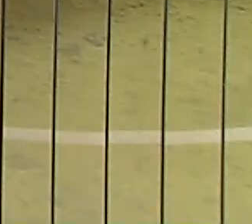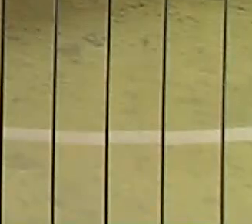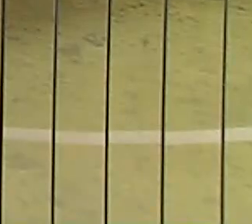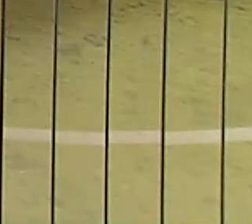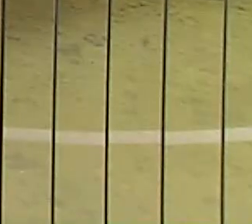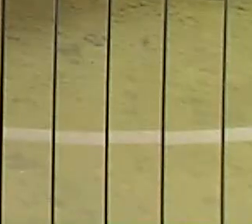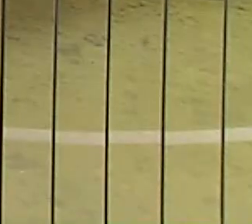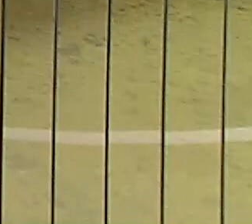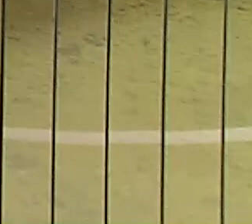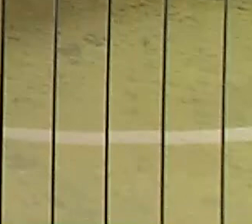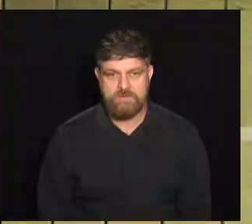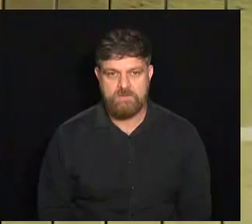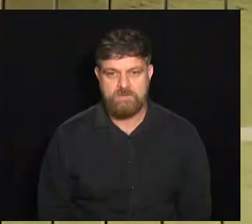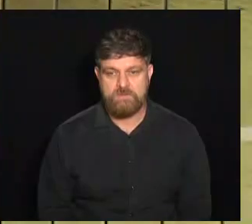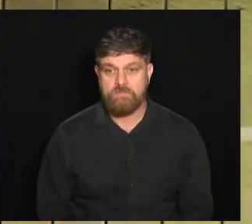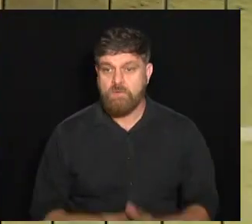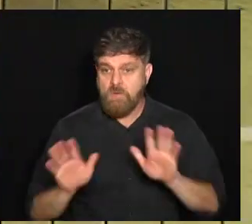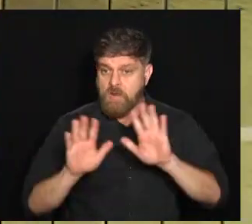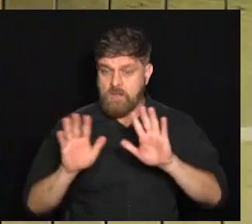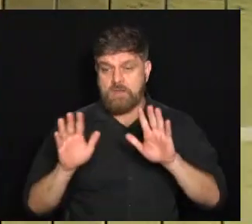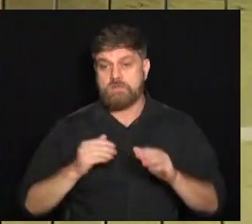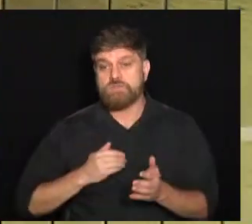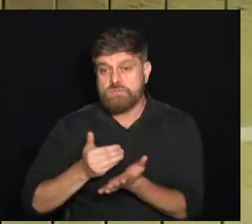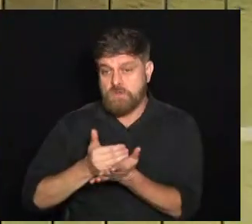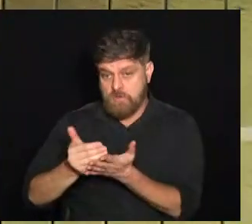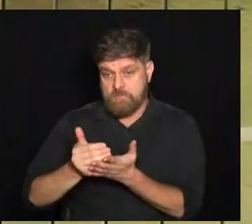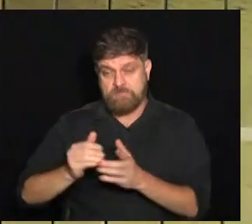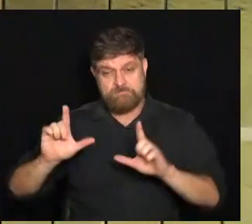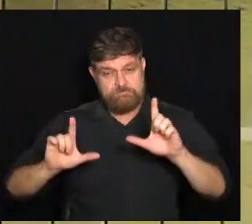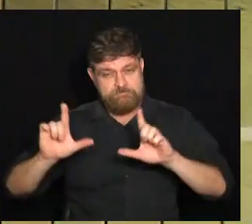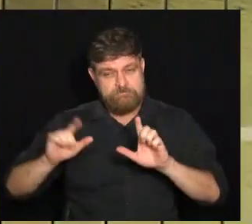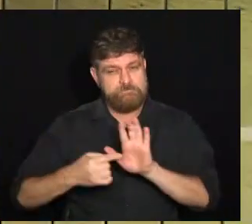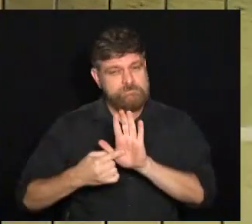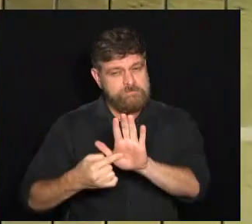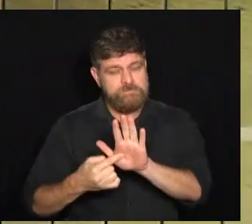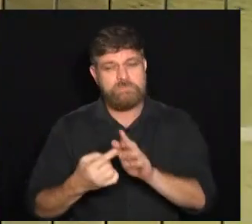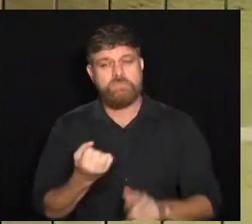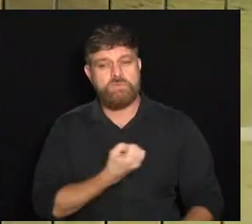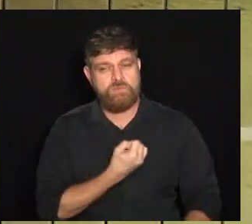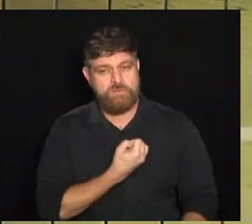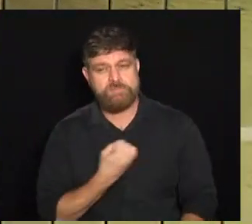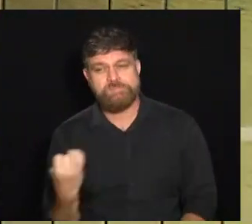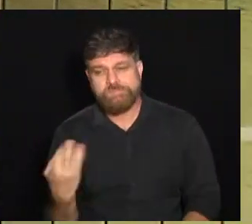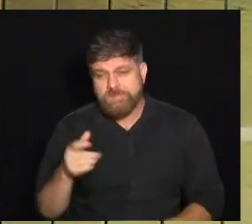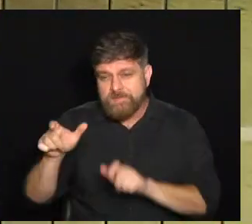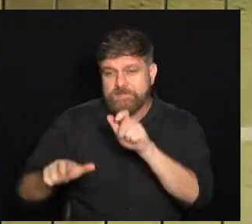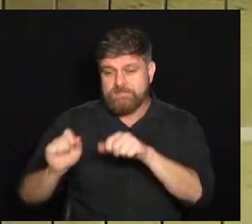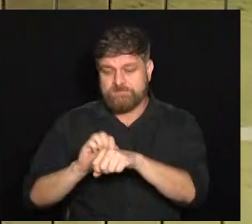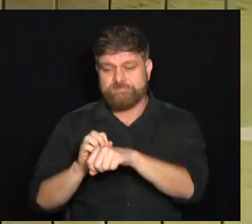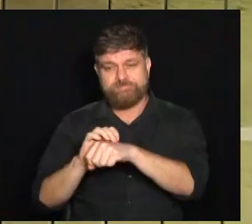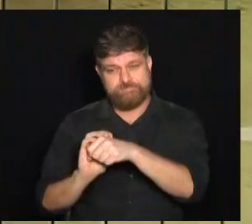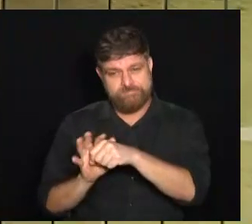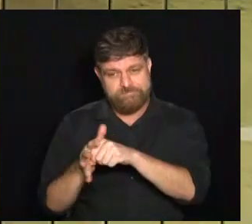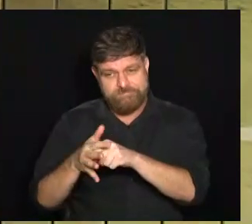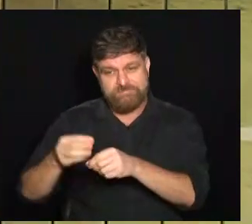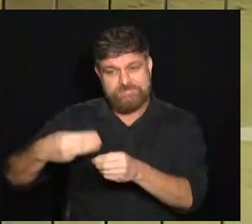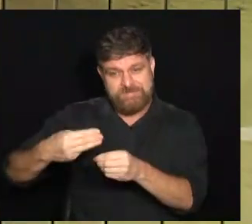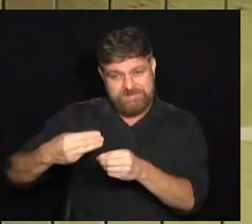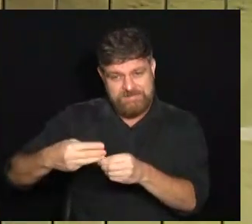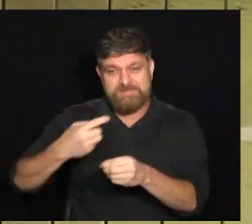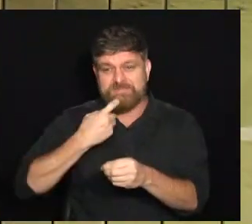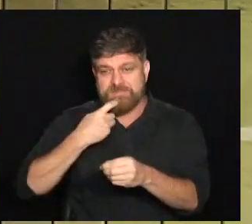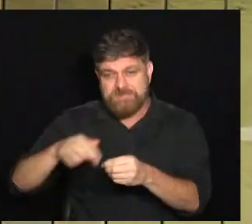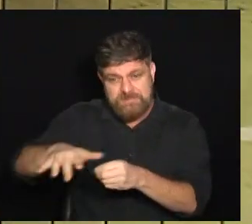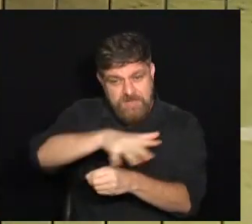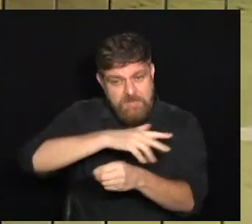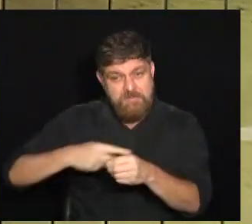Olá, bom dia. A gente começa esta edição atualizando os casos da Covid-19 aqui na região. Paulínia